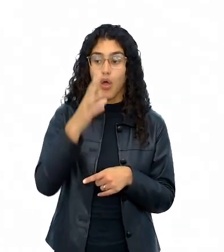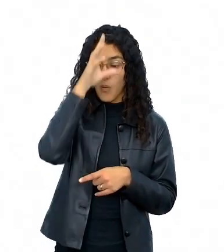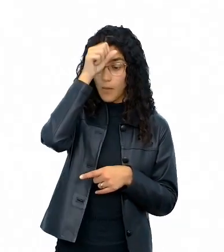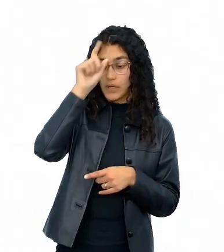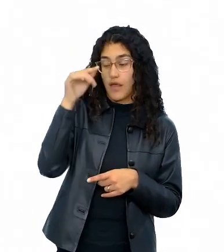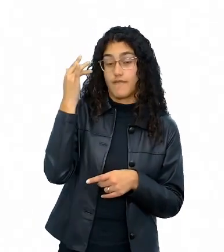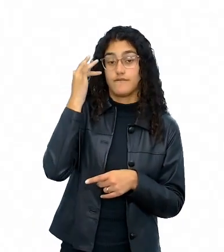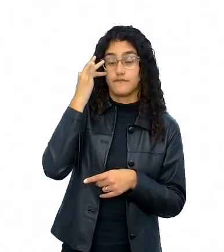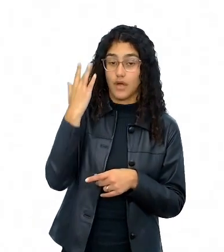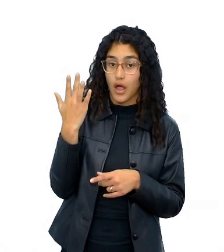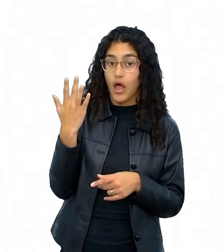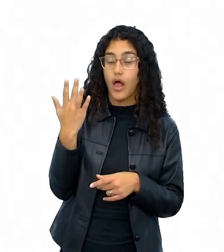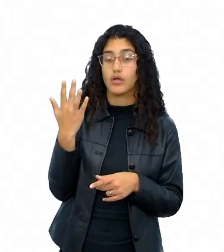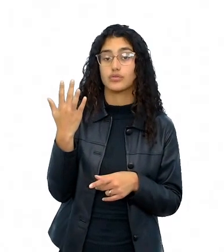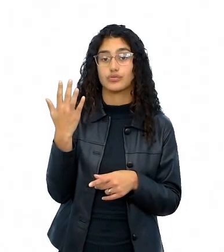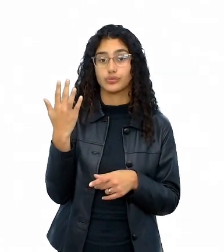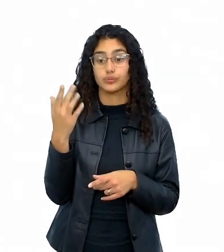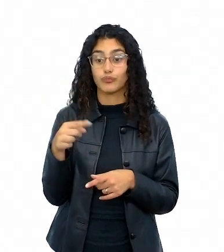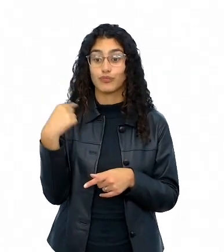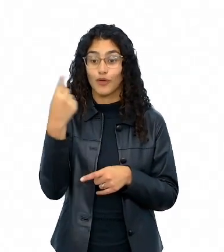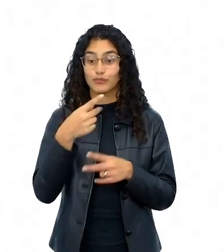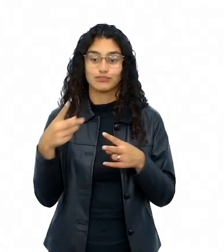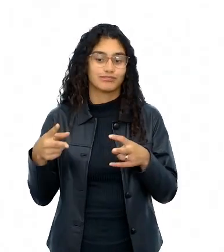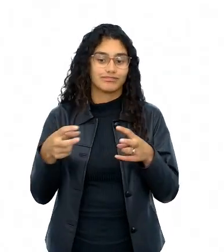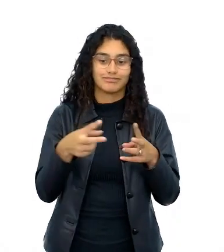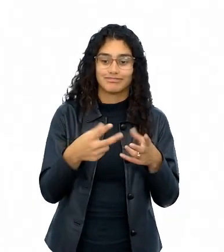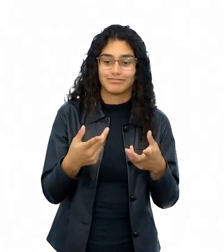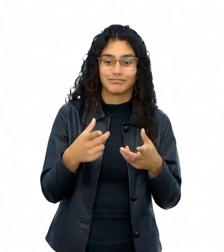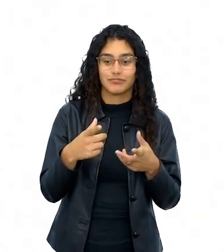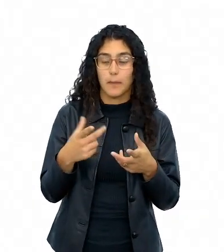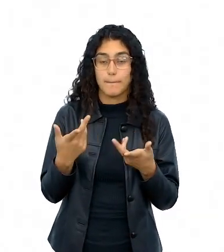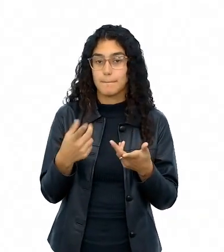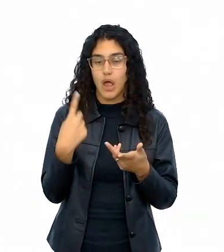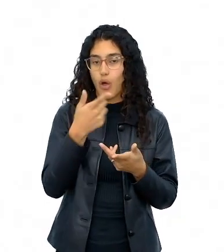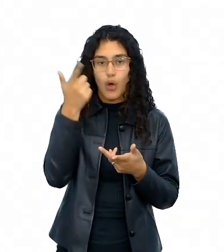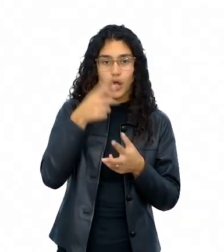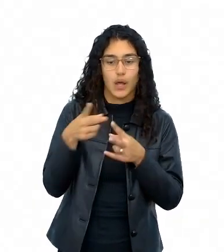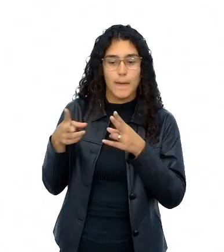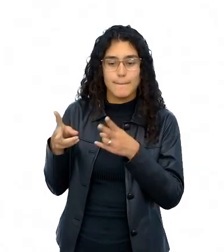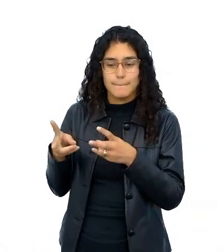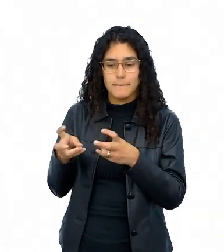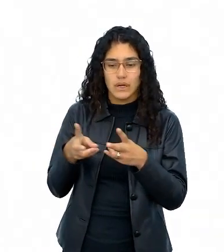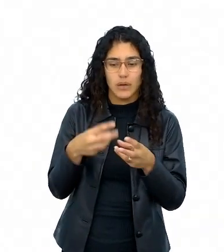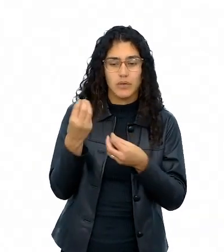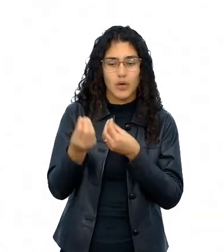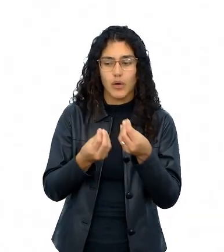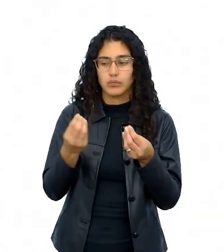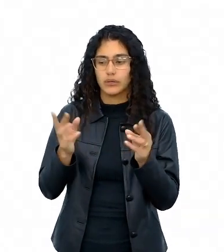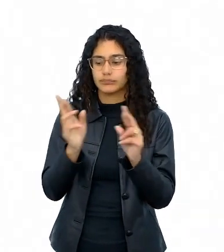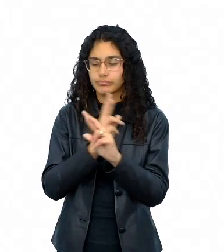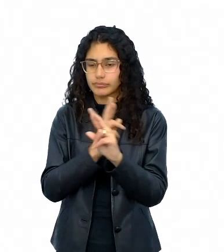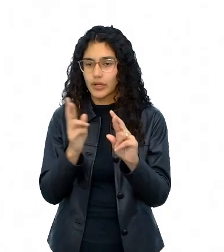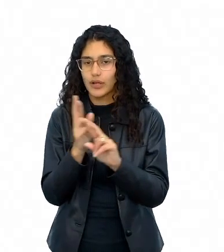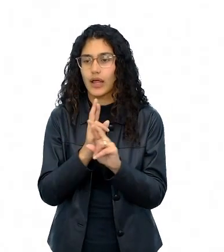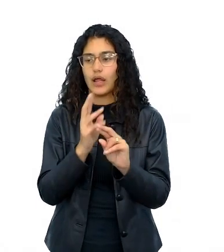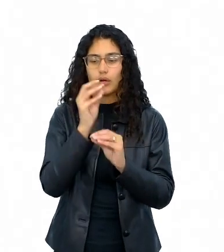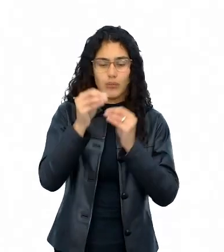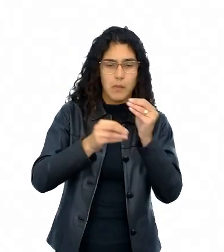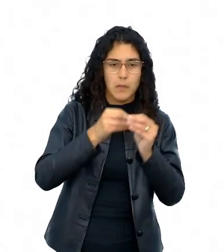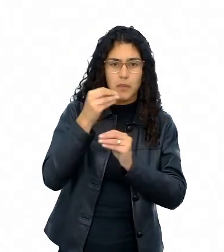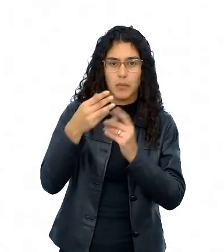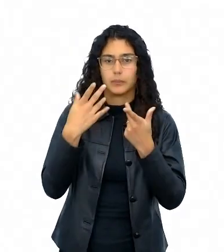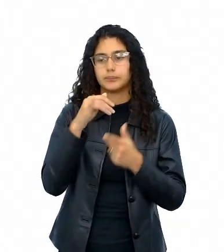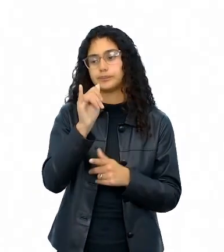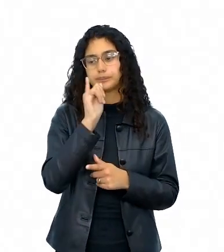é fácil, né, a gente não está ali percebendo o quanto que está envolvido nisso. Então,